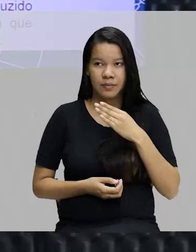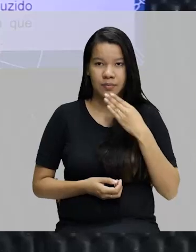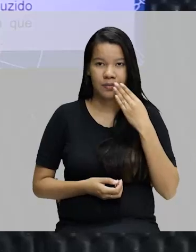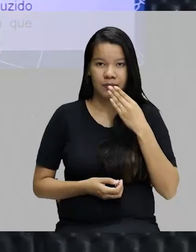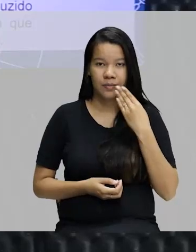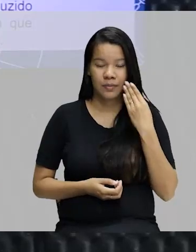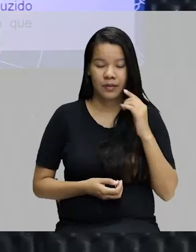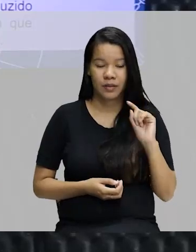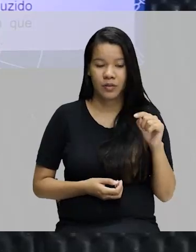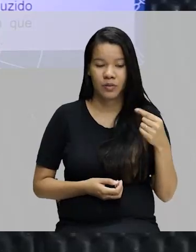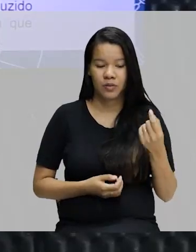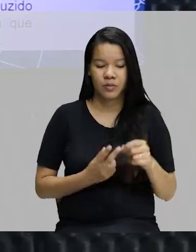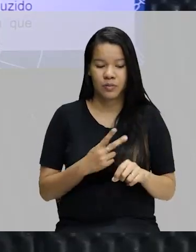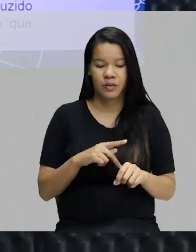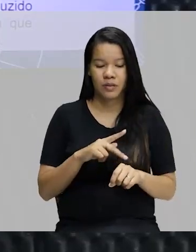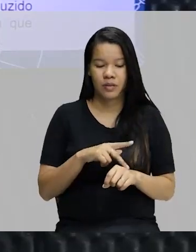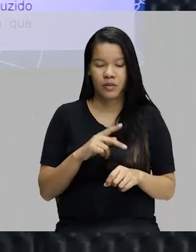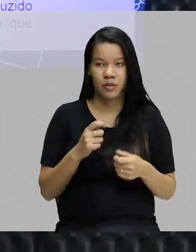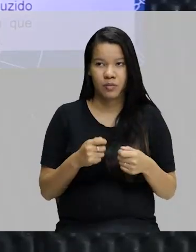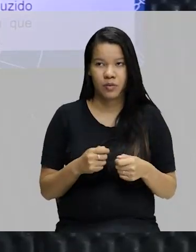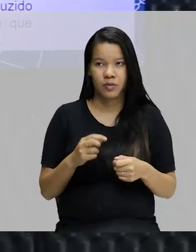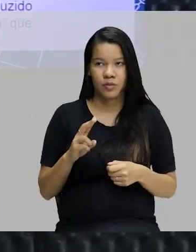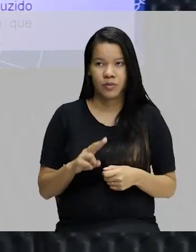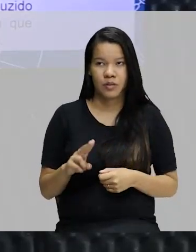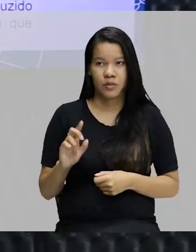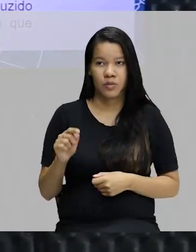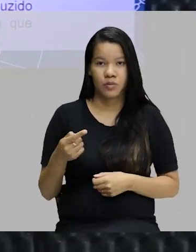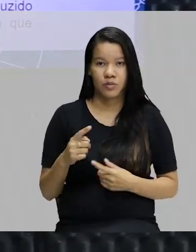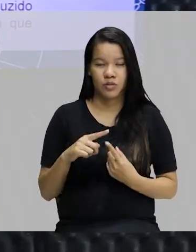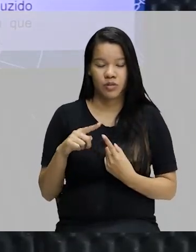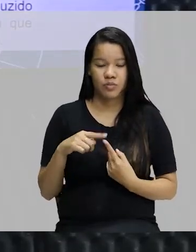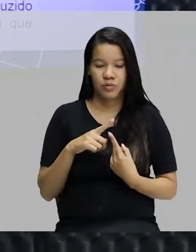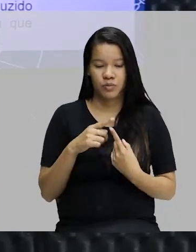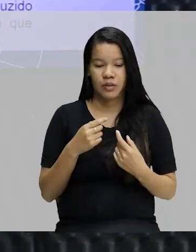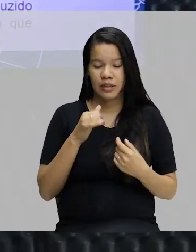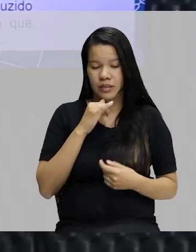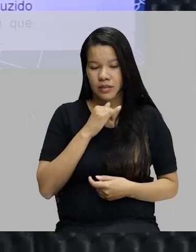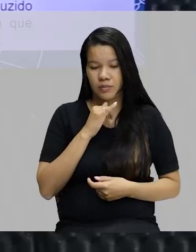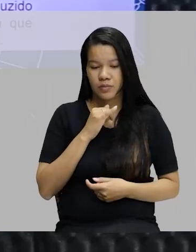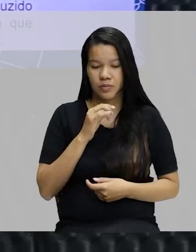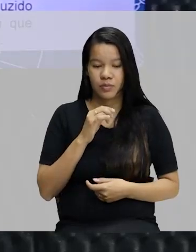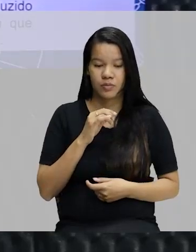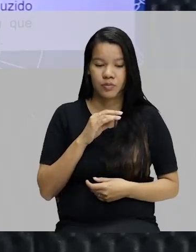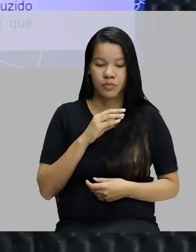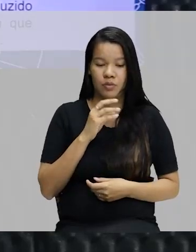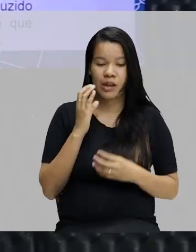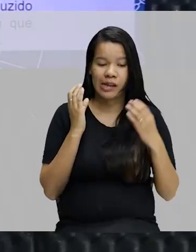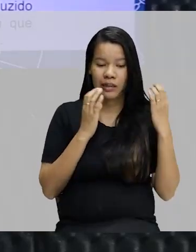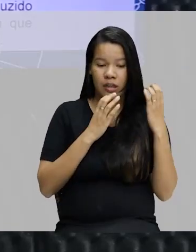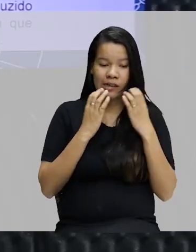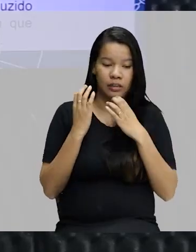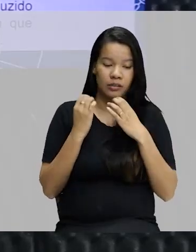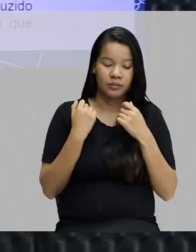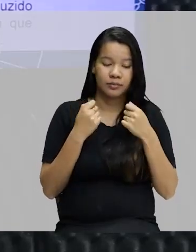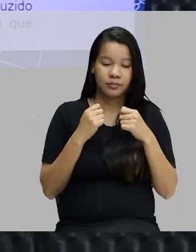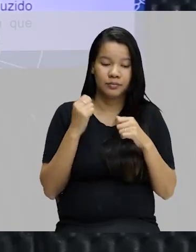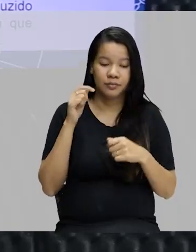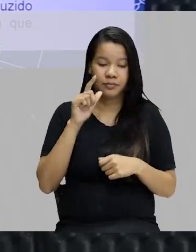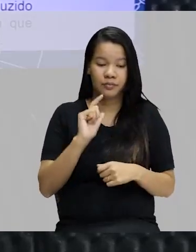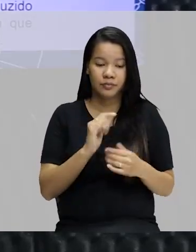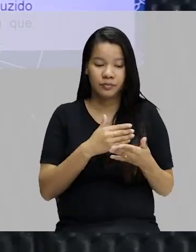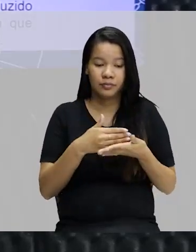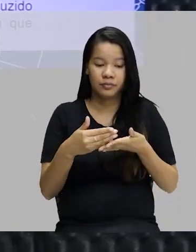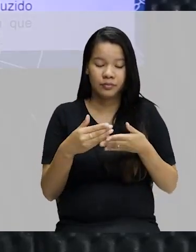pode-se utilizar outros tipos de culturas, por exemplo, o milho. Nós podemos obter o etanol a partir do milho,